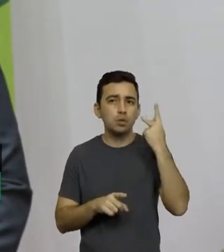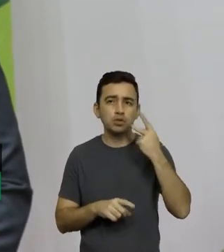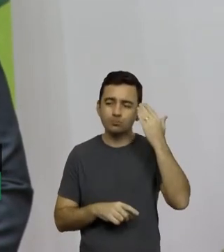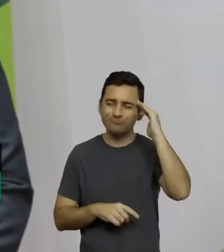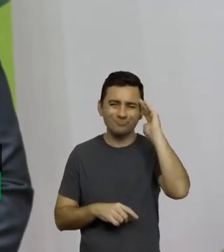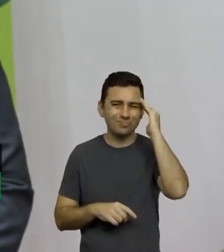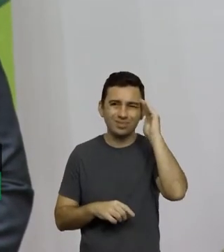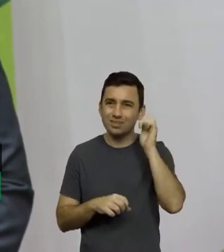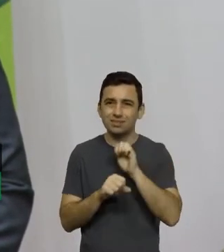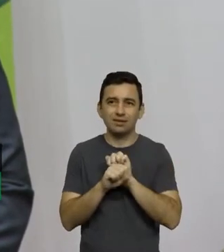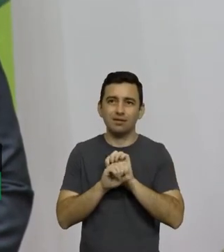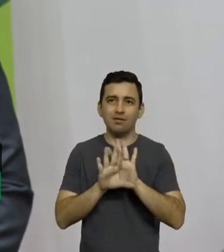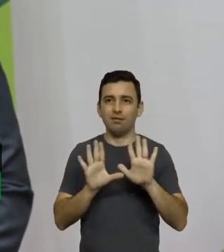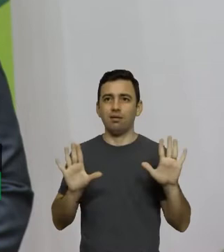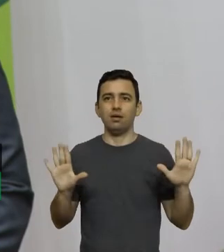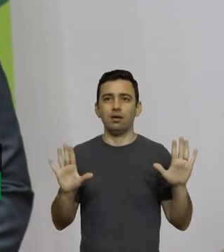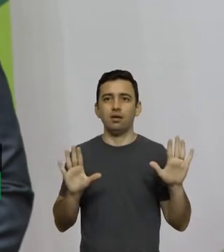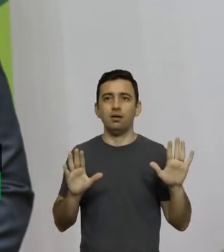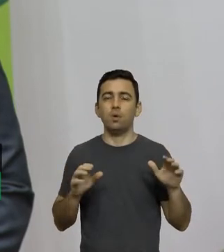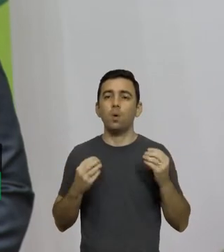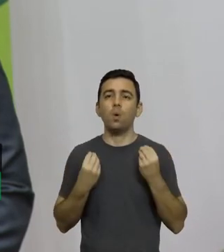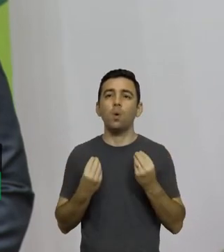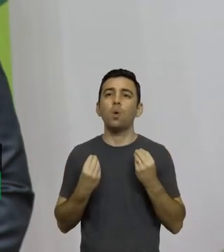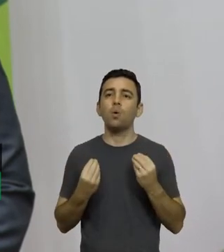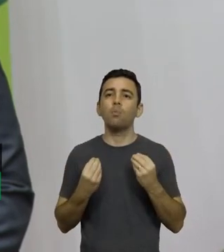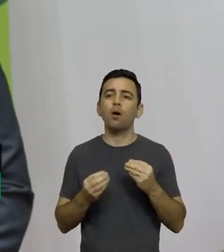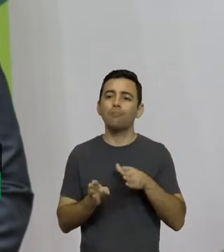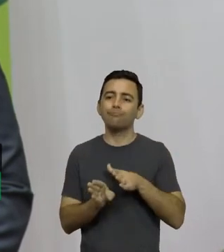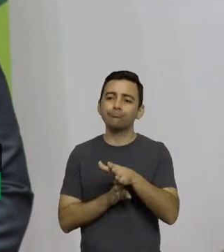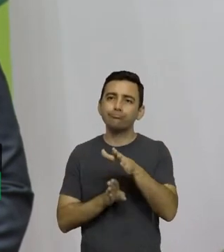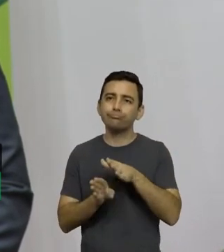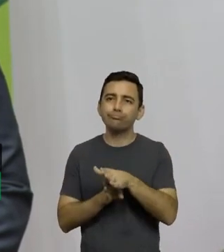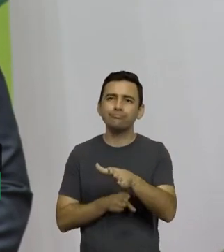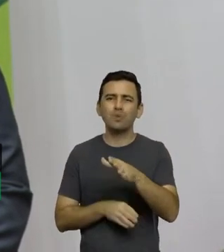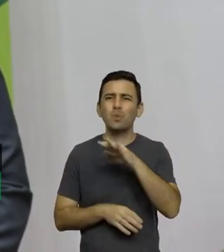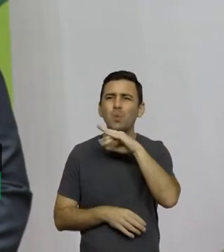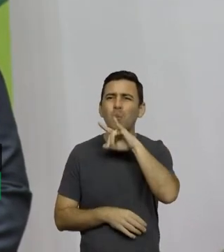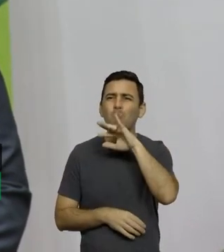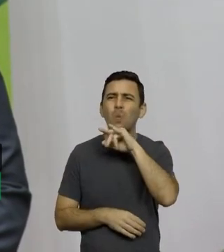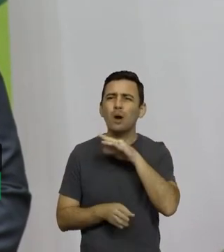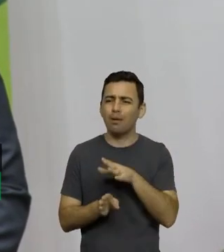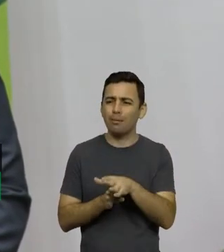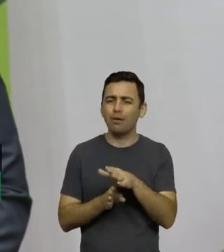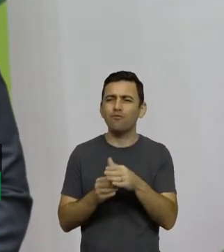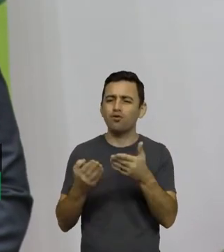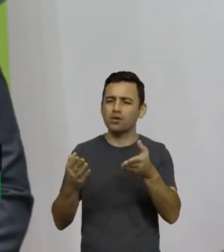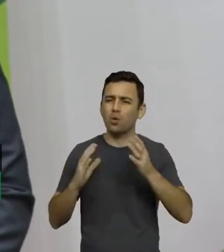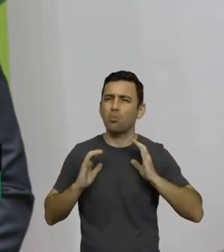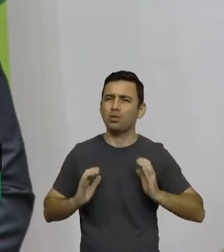entendimento, como que alguém lhe aconselha tão mal a se comportar dessa forma.